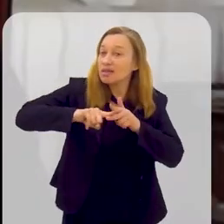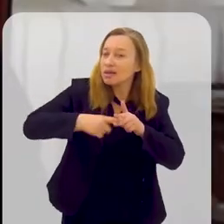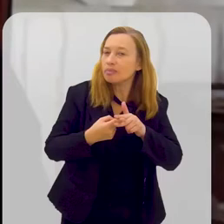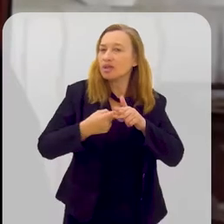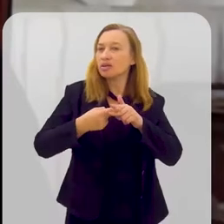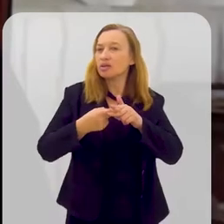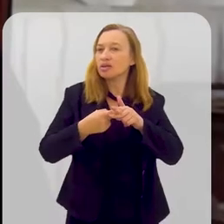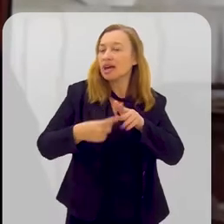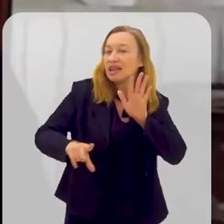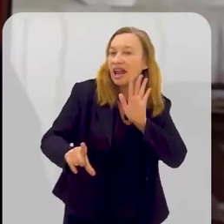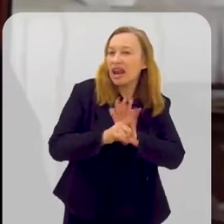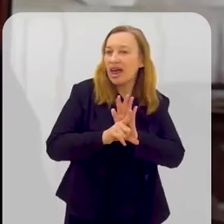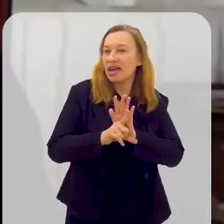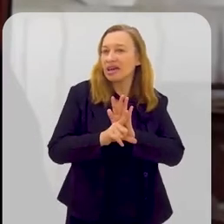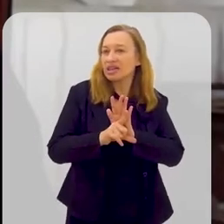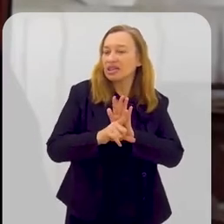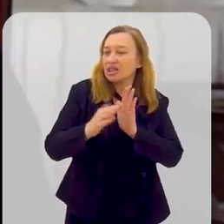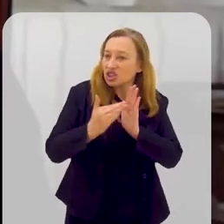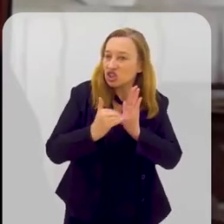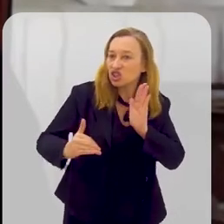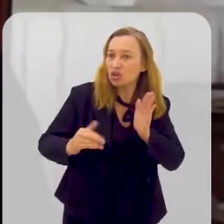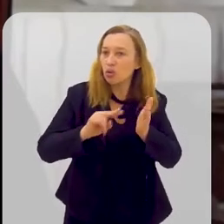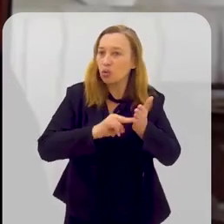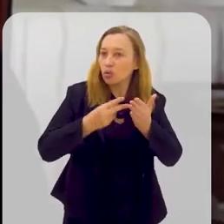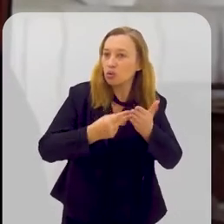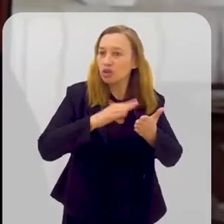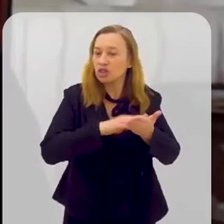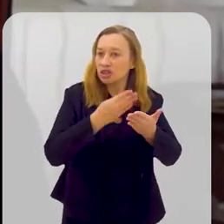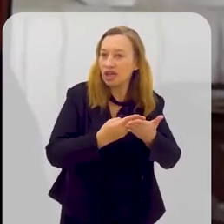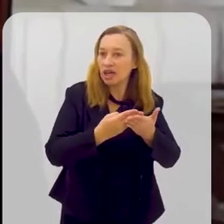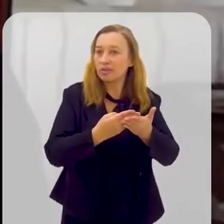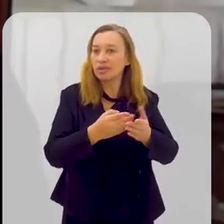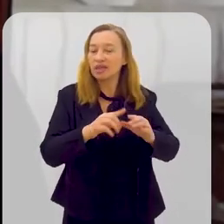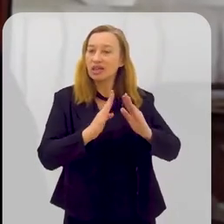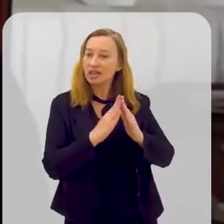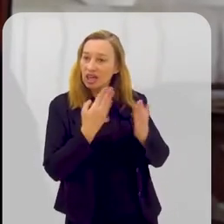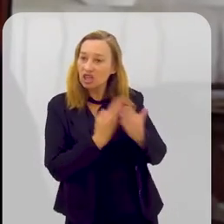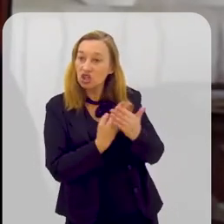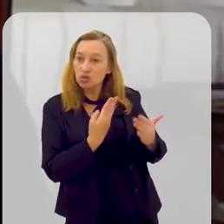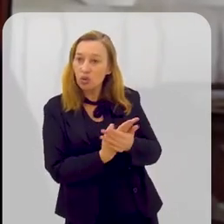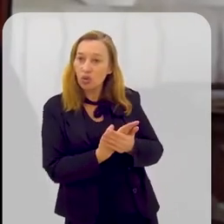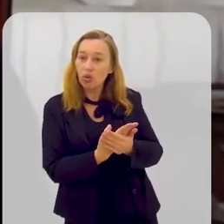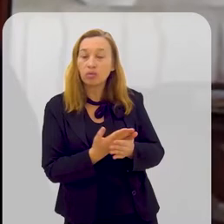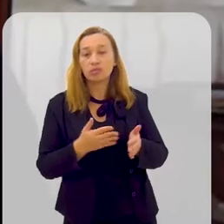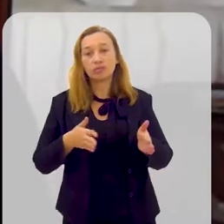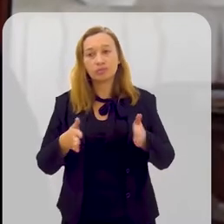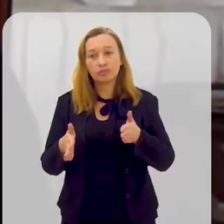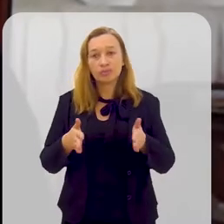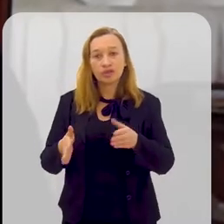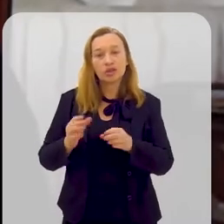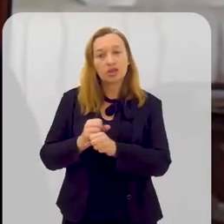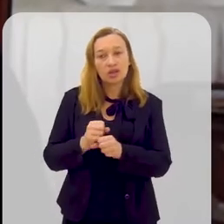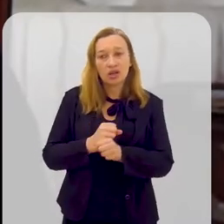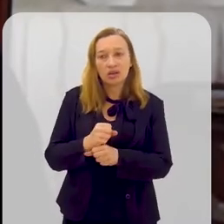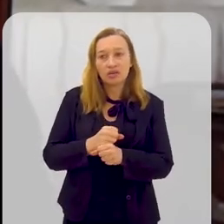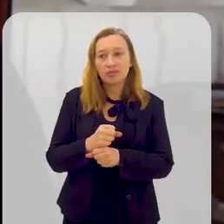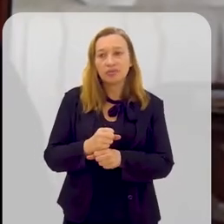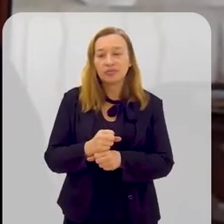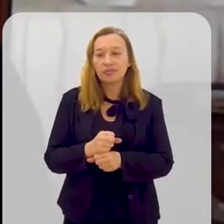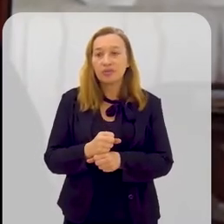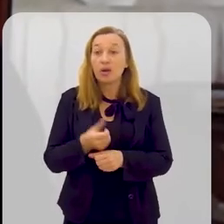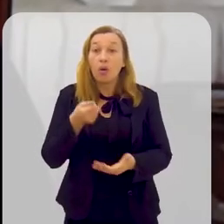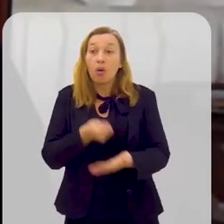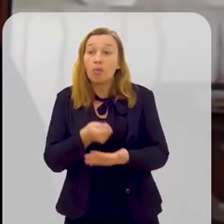essa alteração na lei que tirou os intérpretes de sala de aula mas durante algum tempo